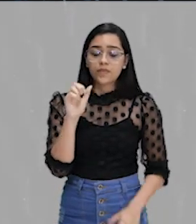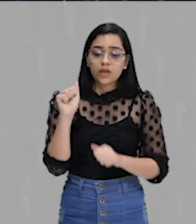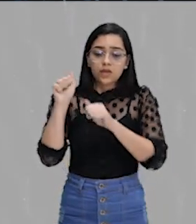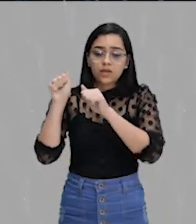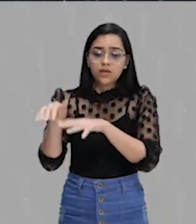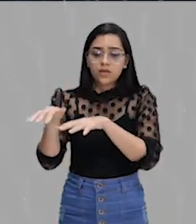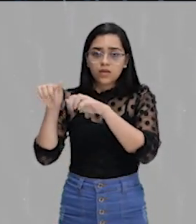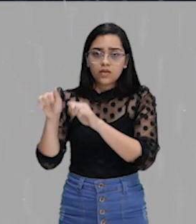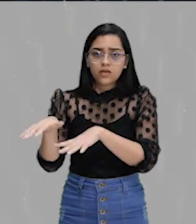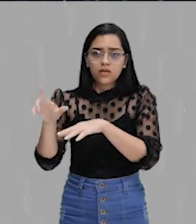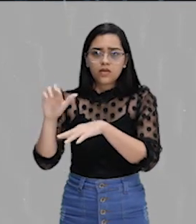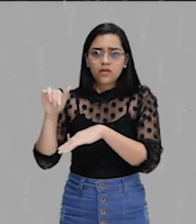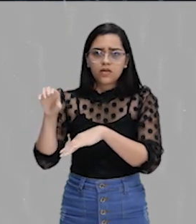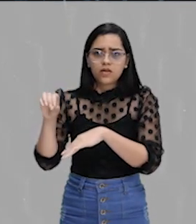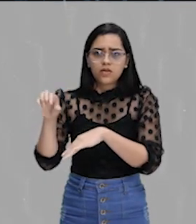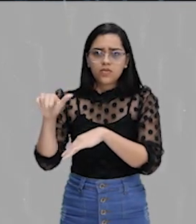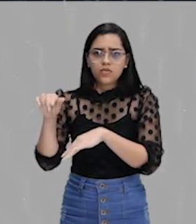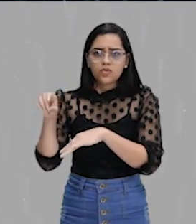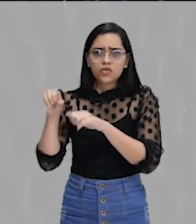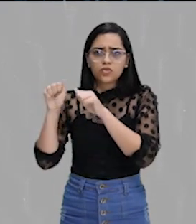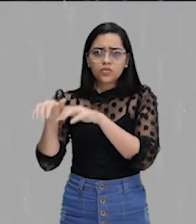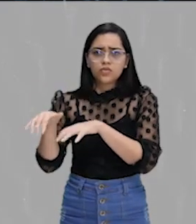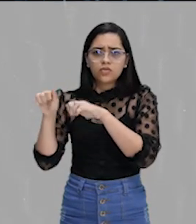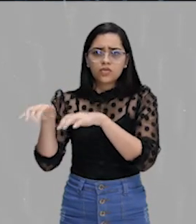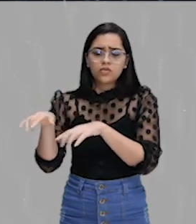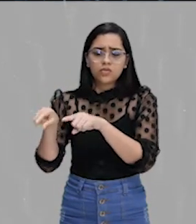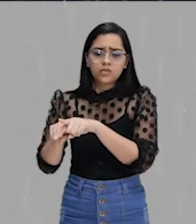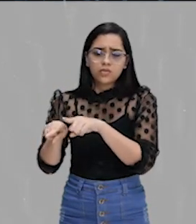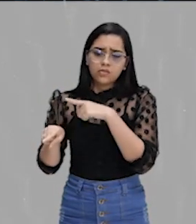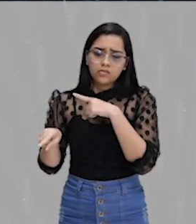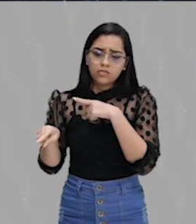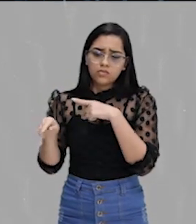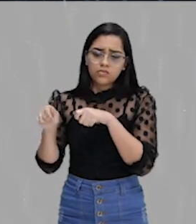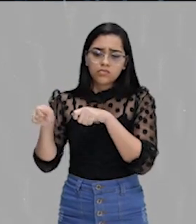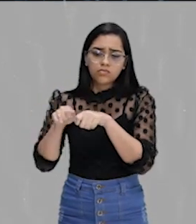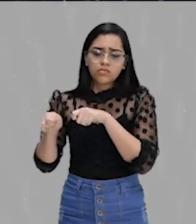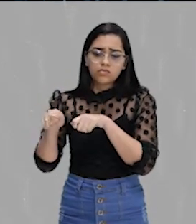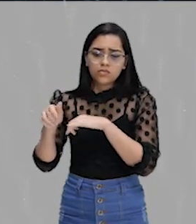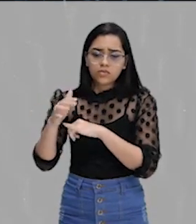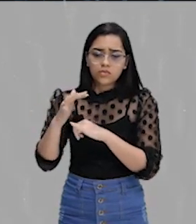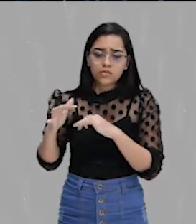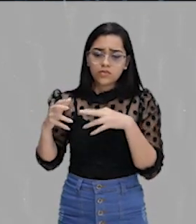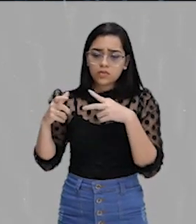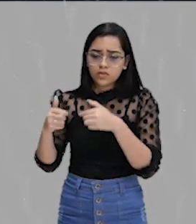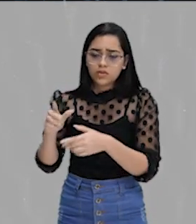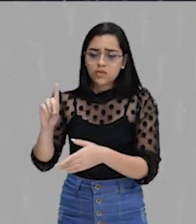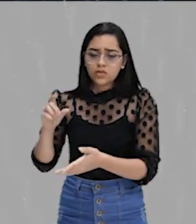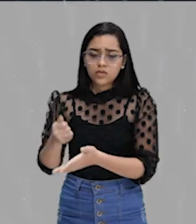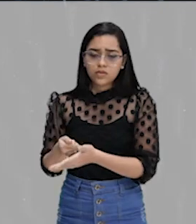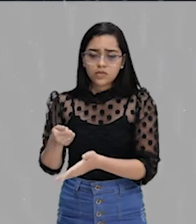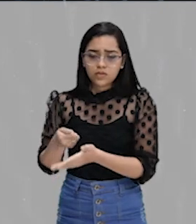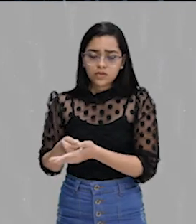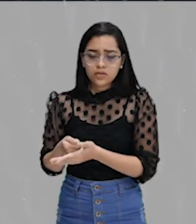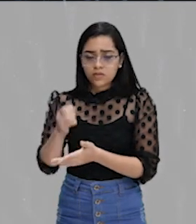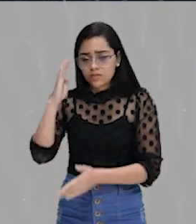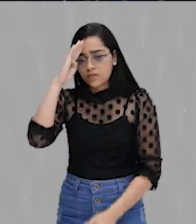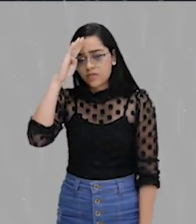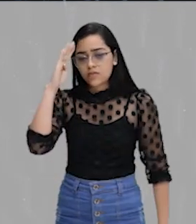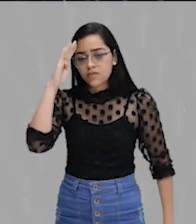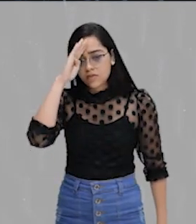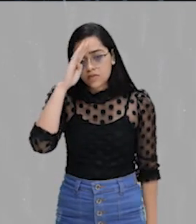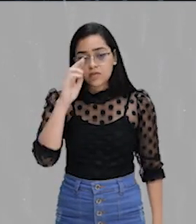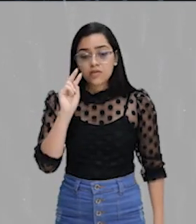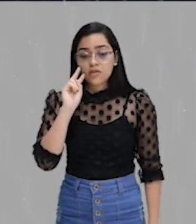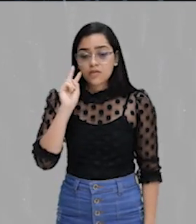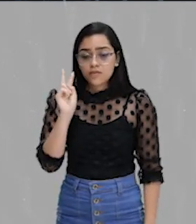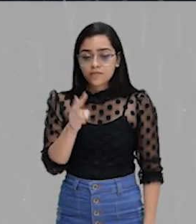né, controla basicamente essa ilha. E durante a ditadura militar civil